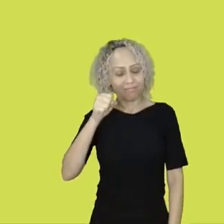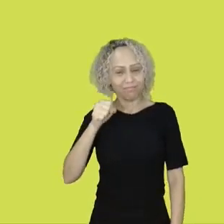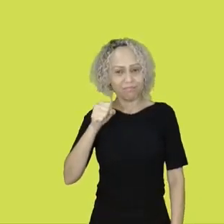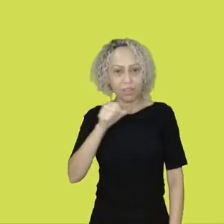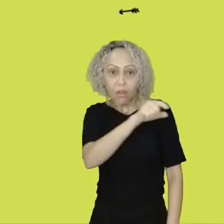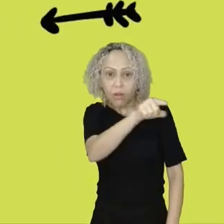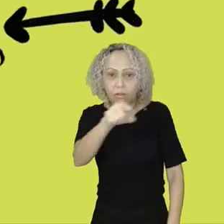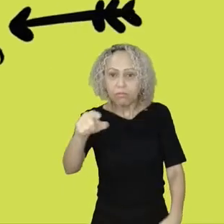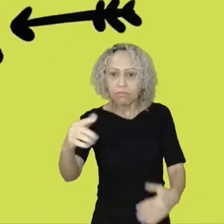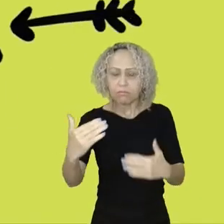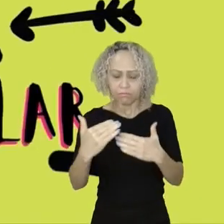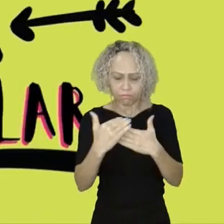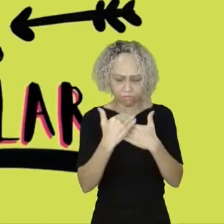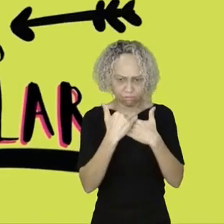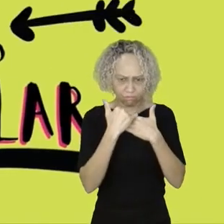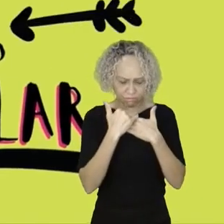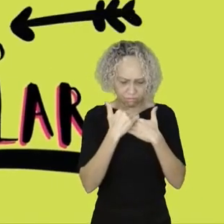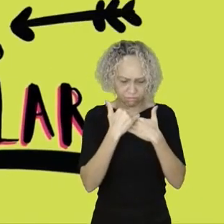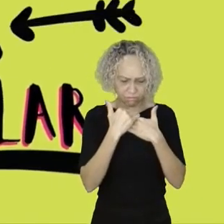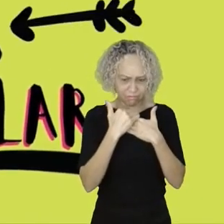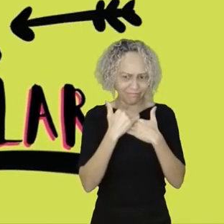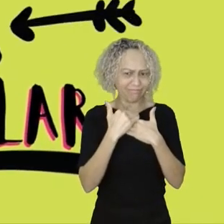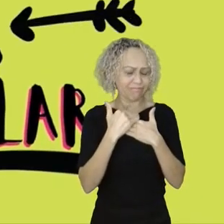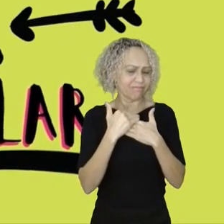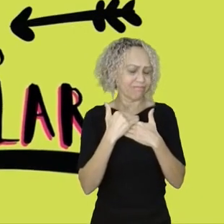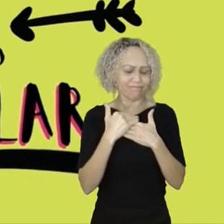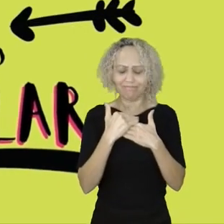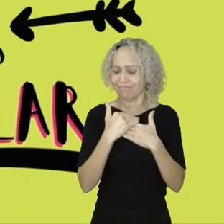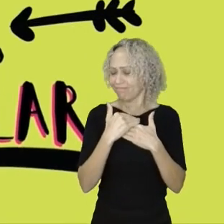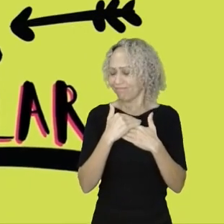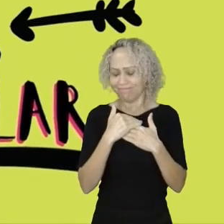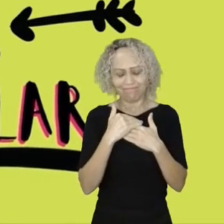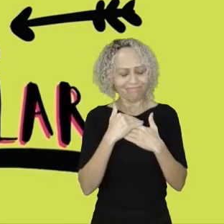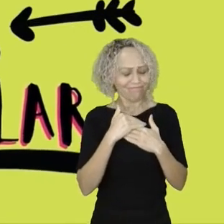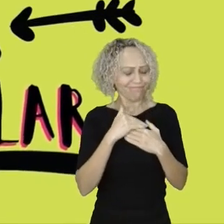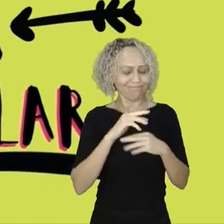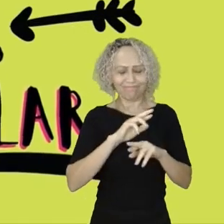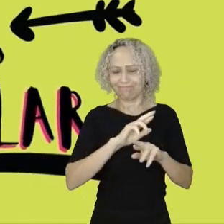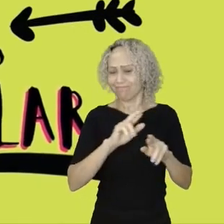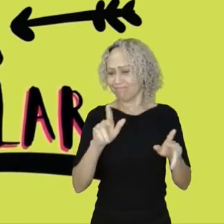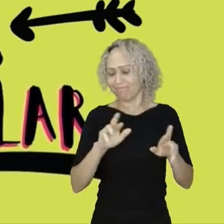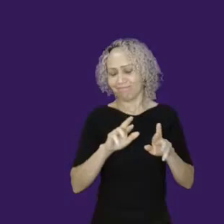Não vão mais conseguir me anular, me calar.